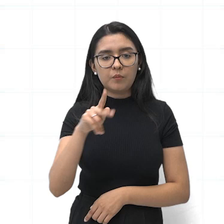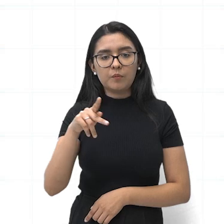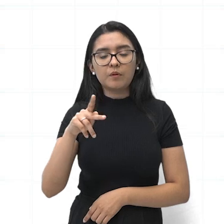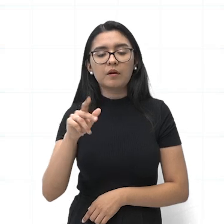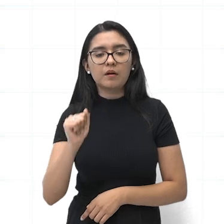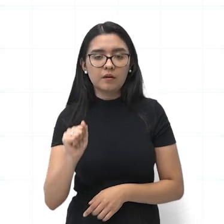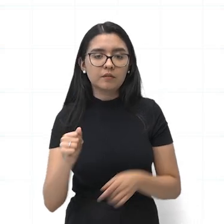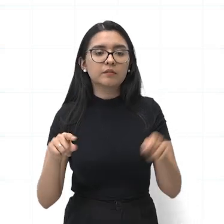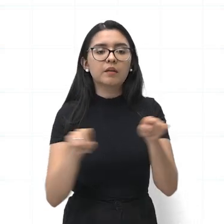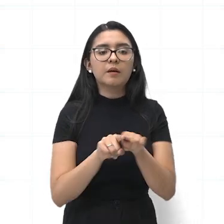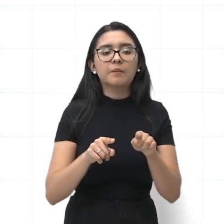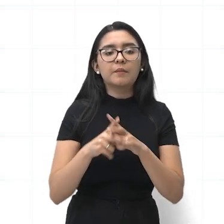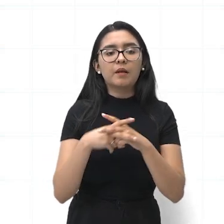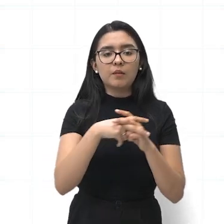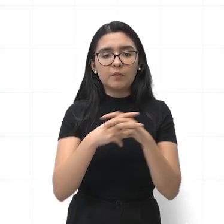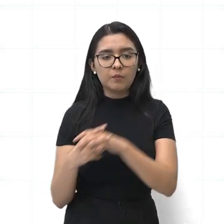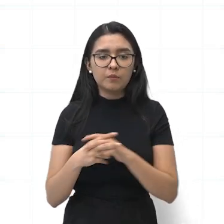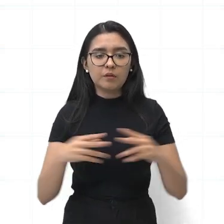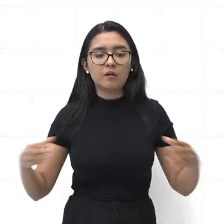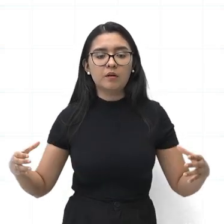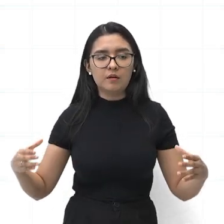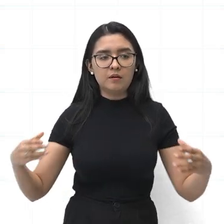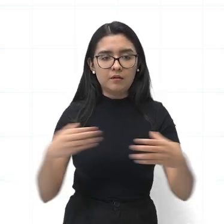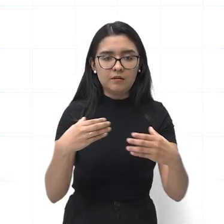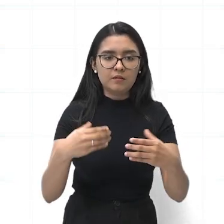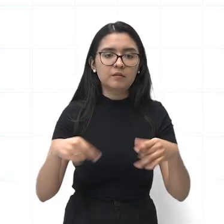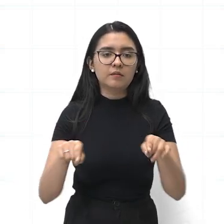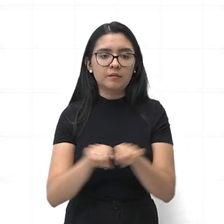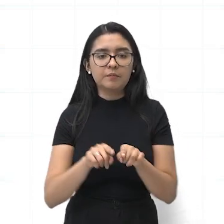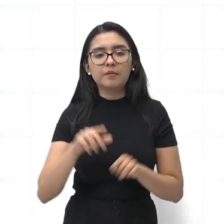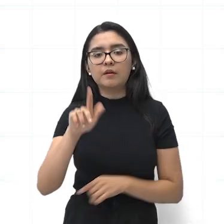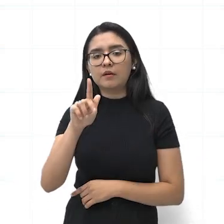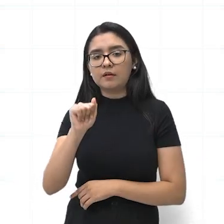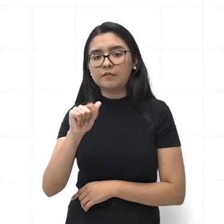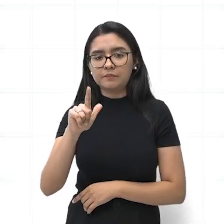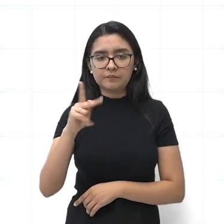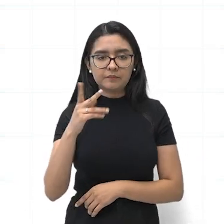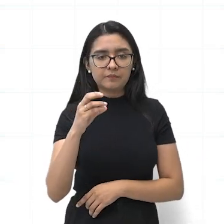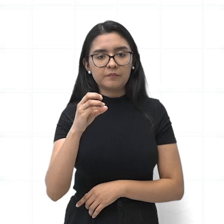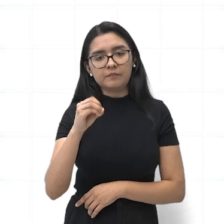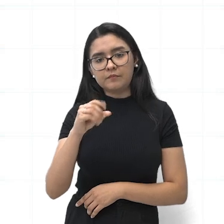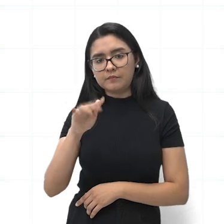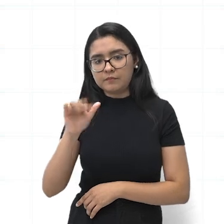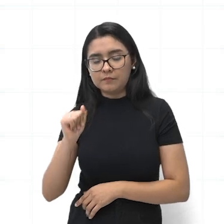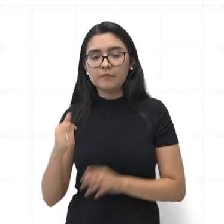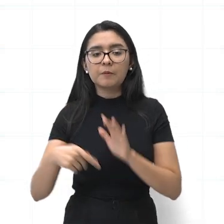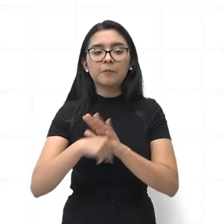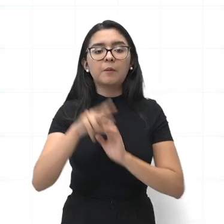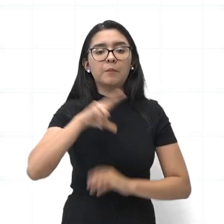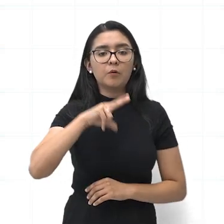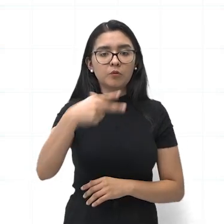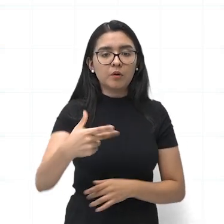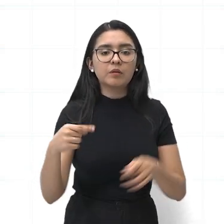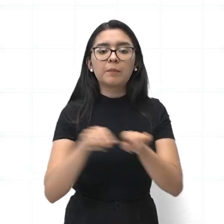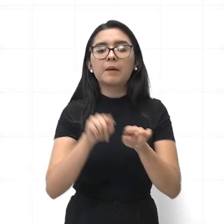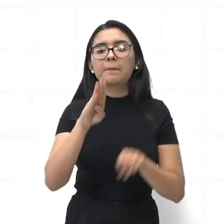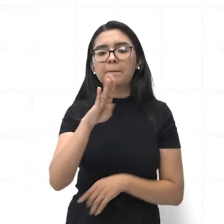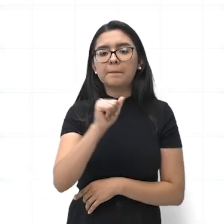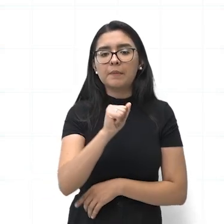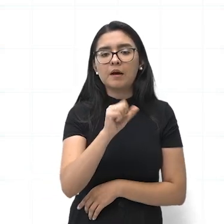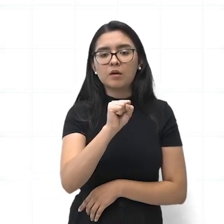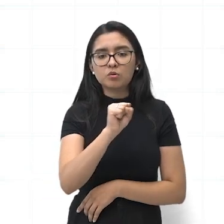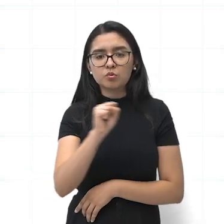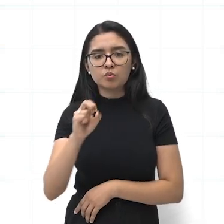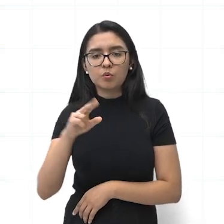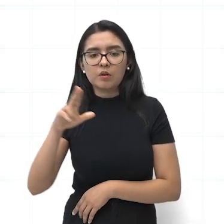de agarrar, a galhofa oriunda de Portugal e com a baçula da Angola, né? Então